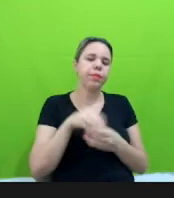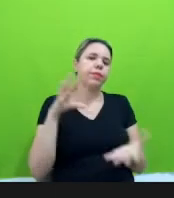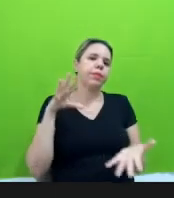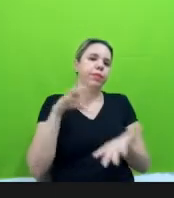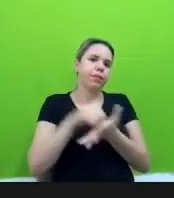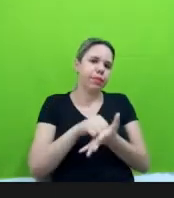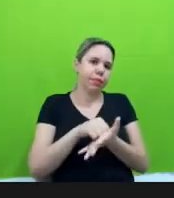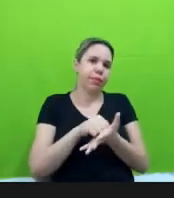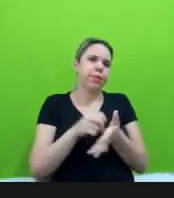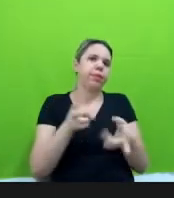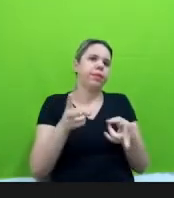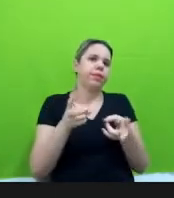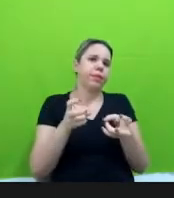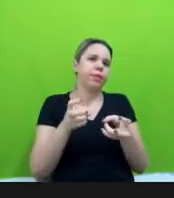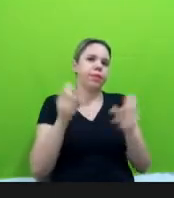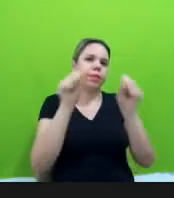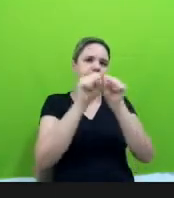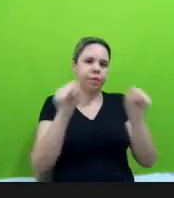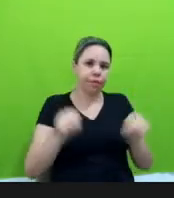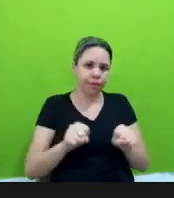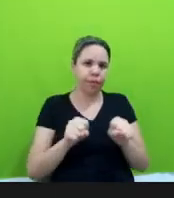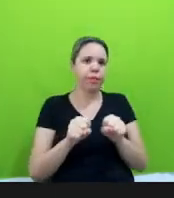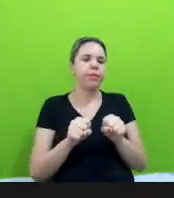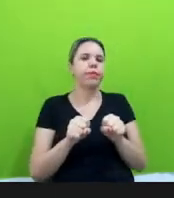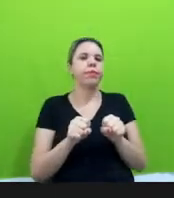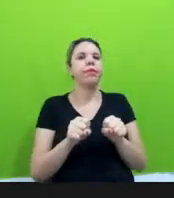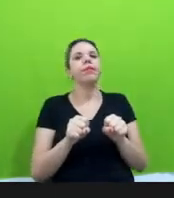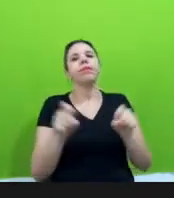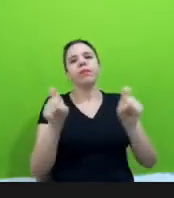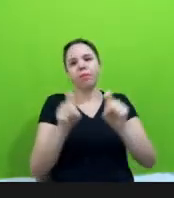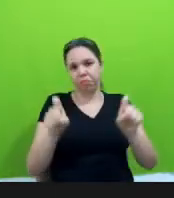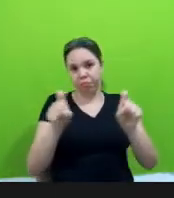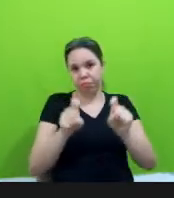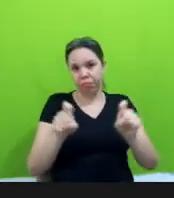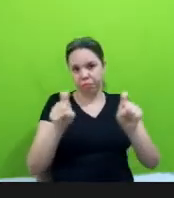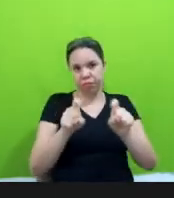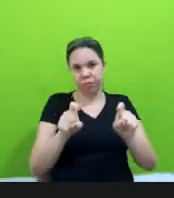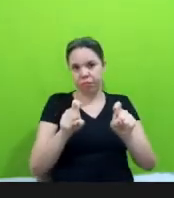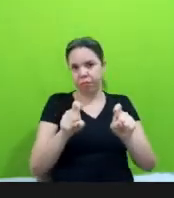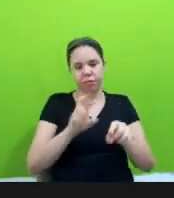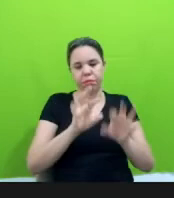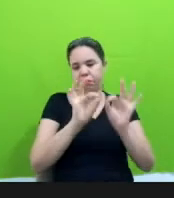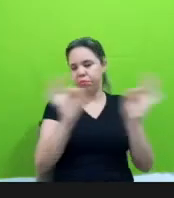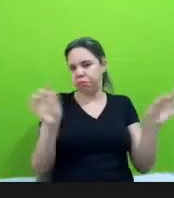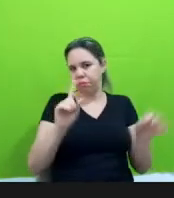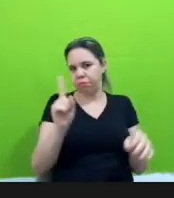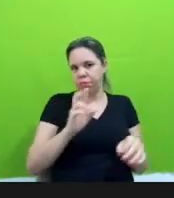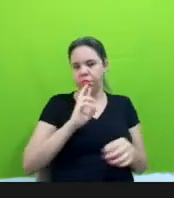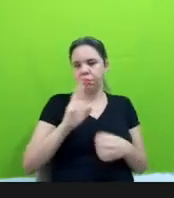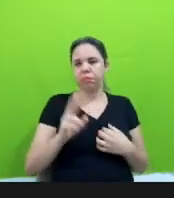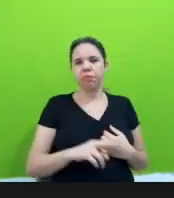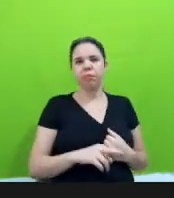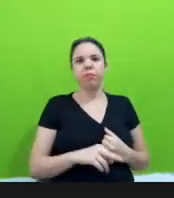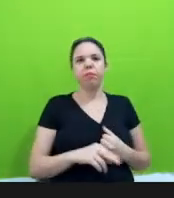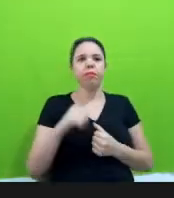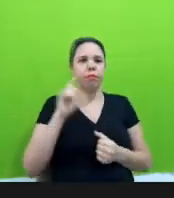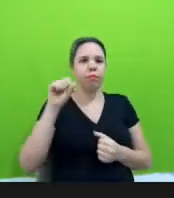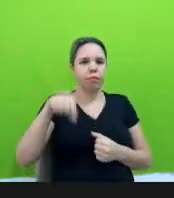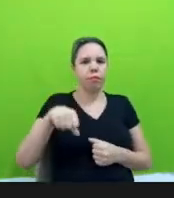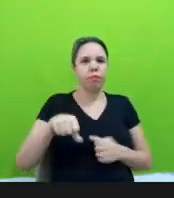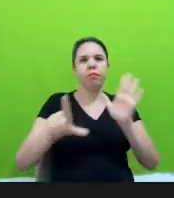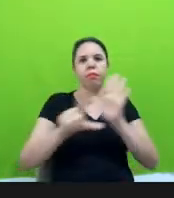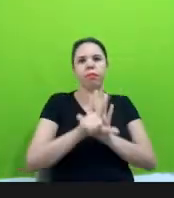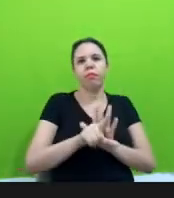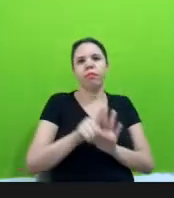identificados, dentro de um sistema de informação informatizado, que em tese não seria tão simples não responder. Então, existe sim a previsão legal, existe quem